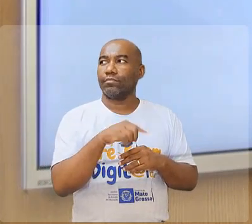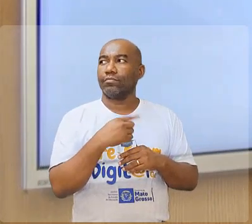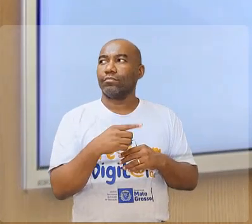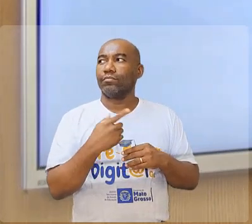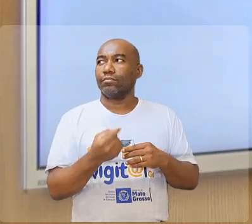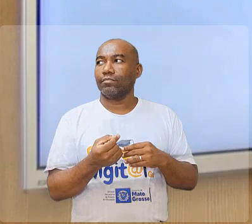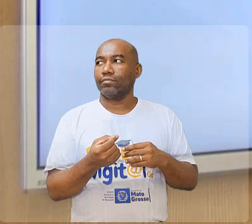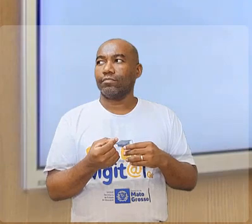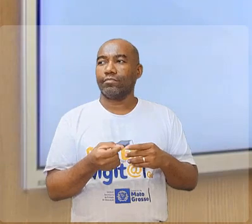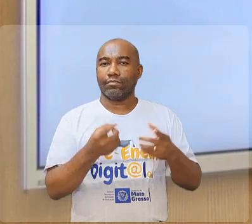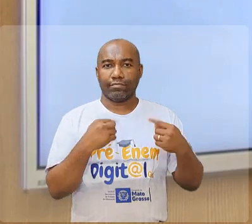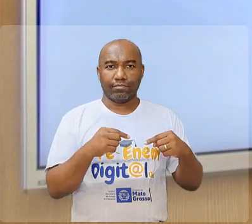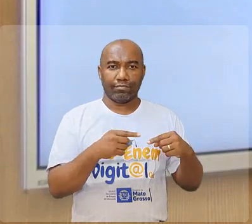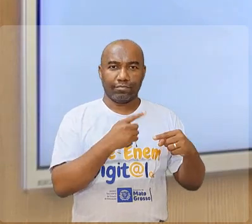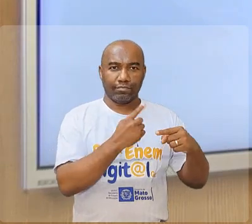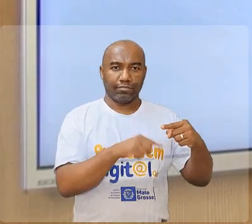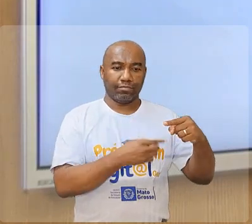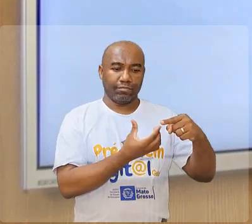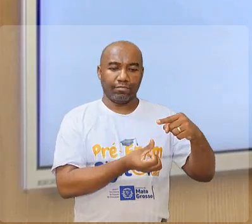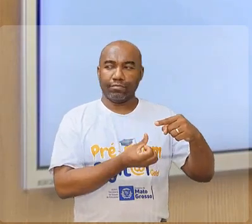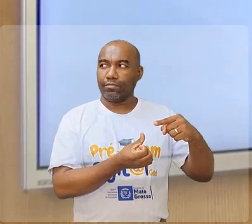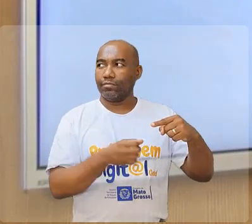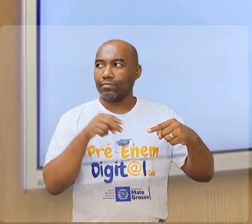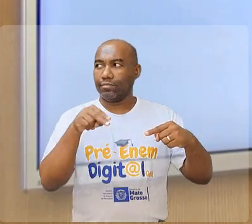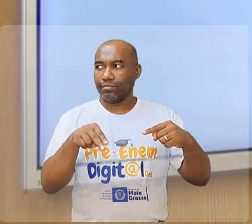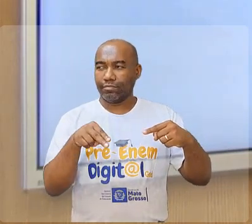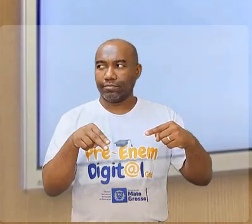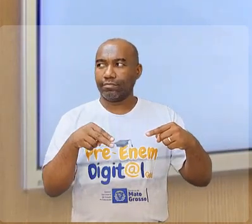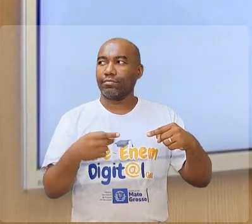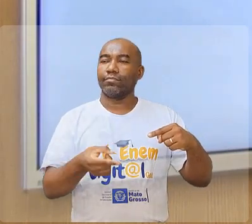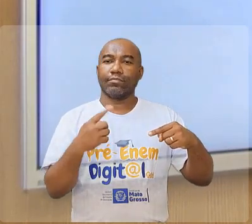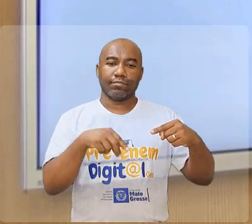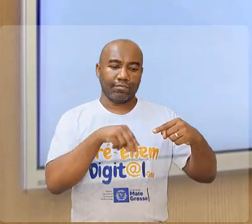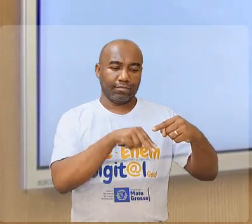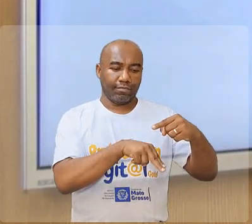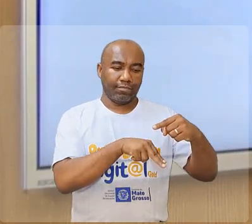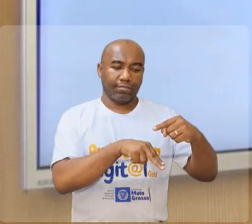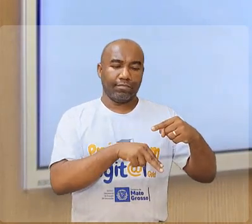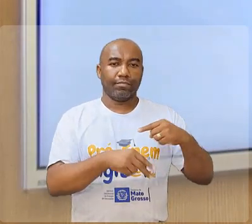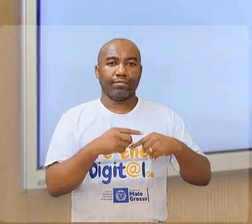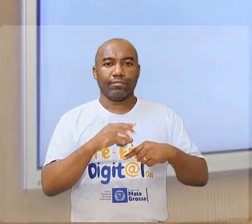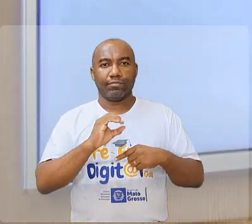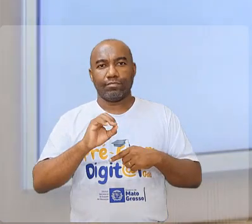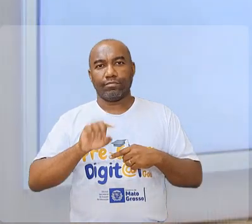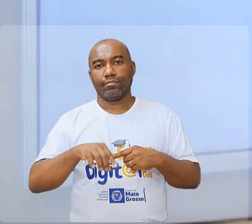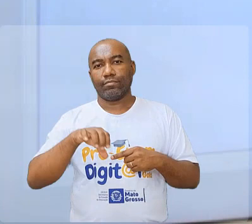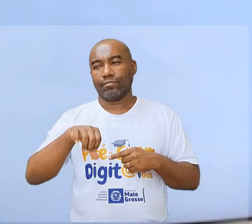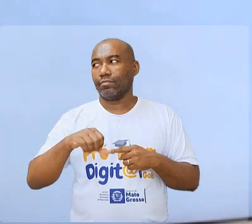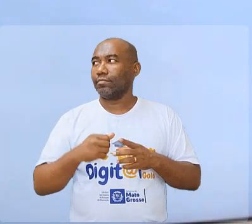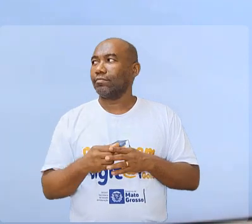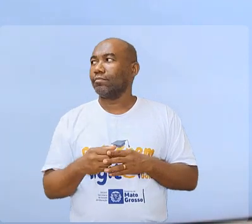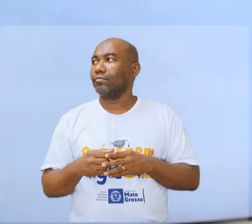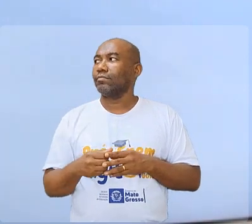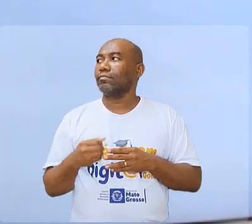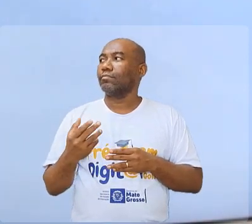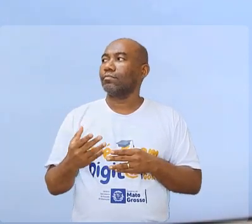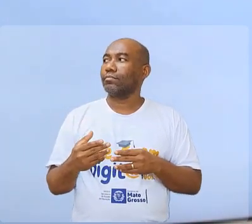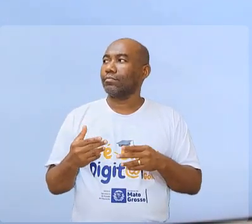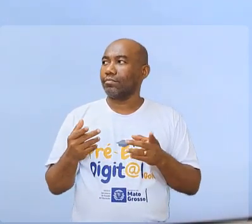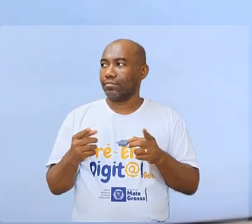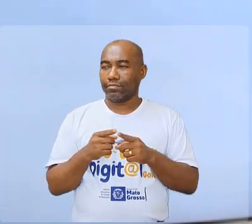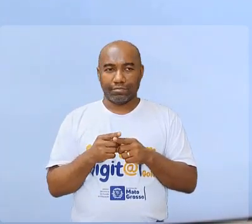quando você dividir 1,44 por 1,6 você vai achar 0,9 quem é